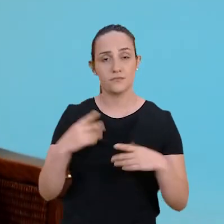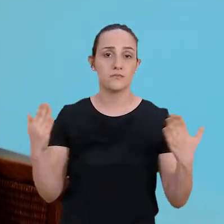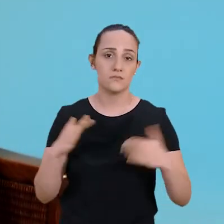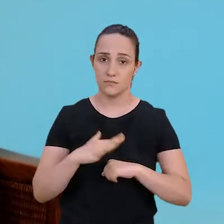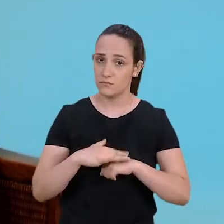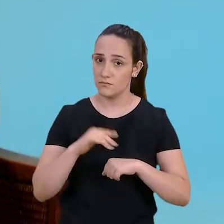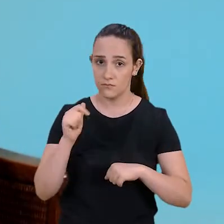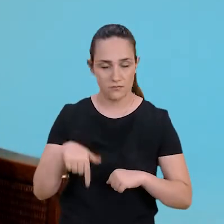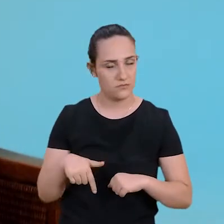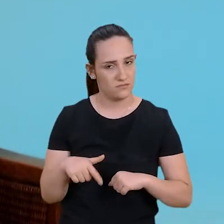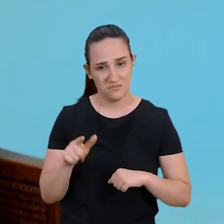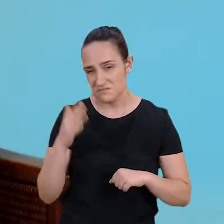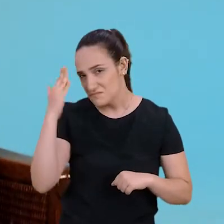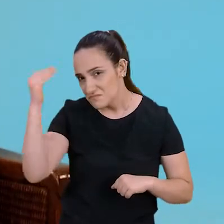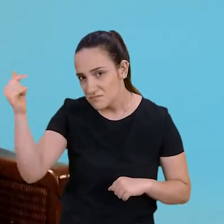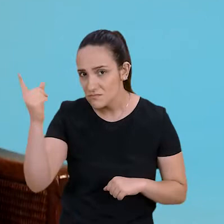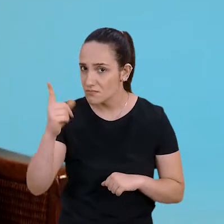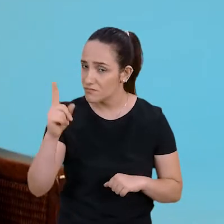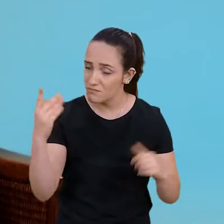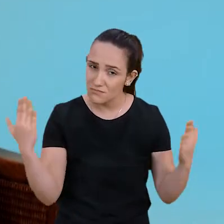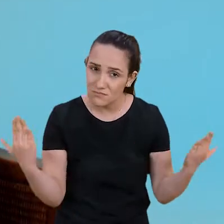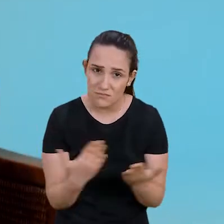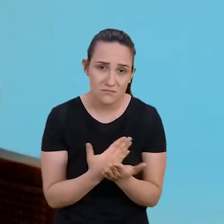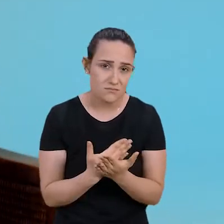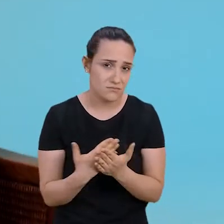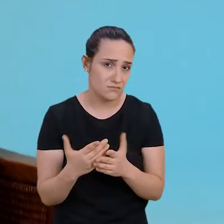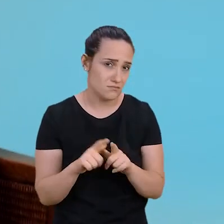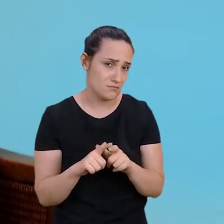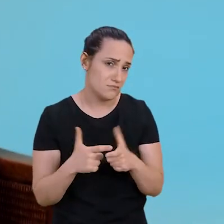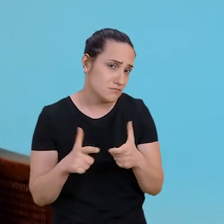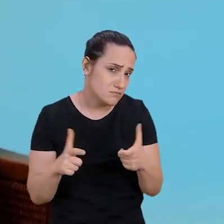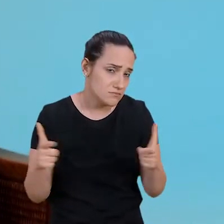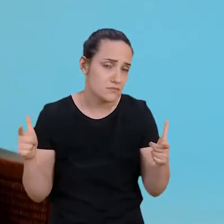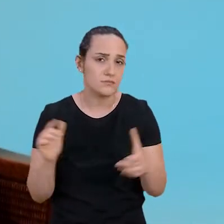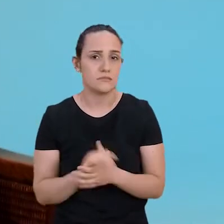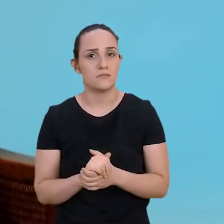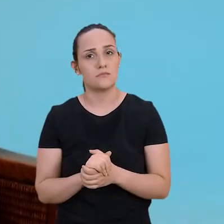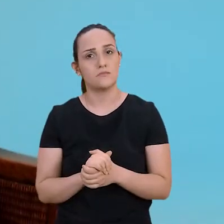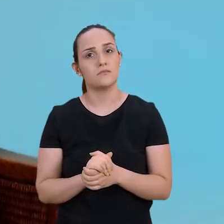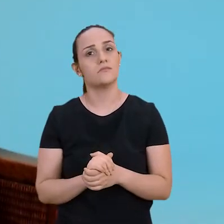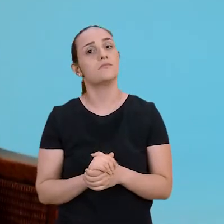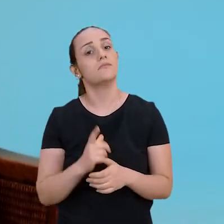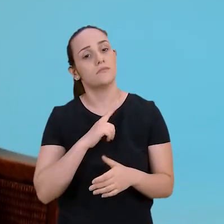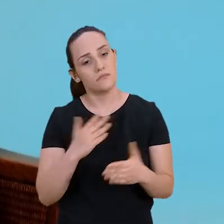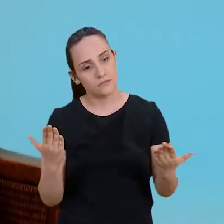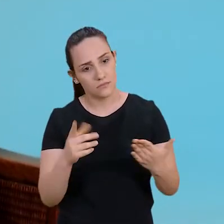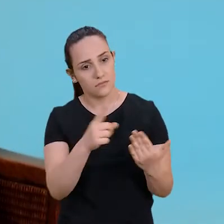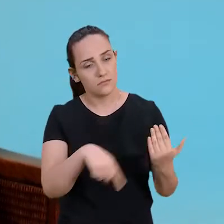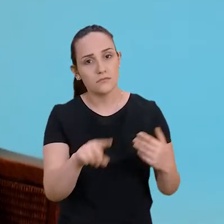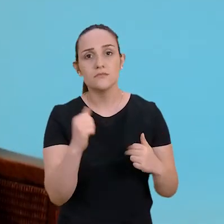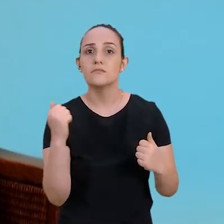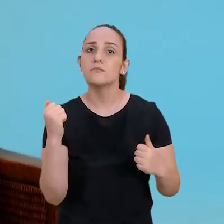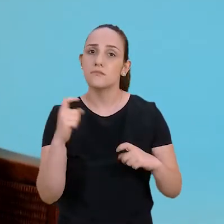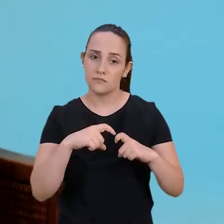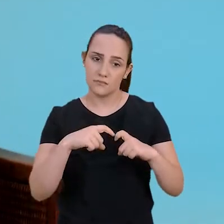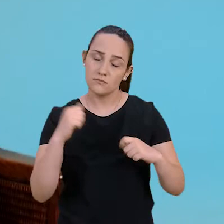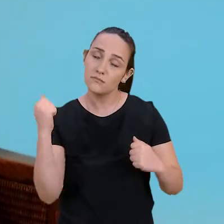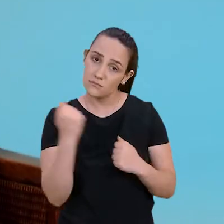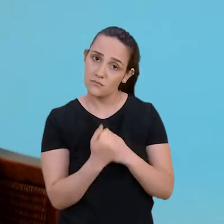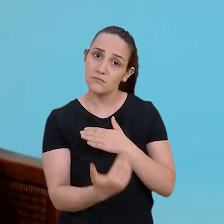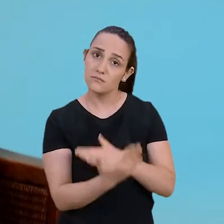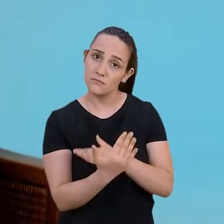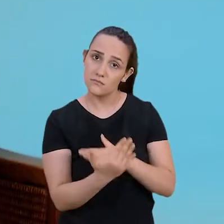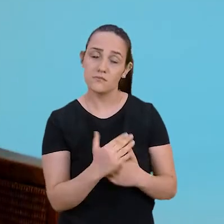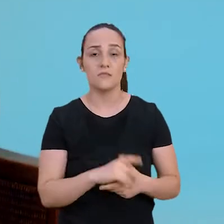conhecida aqui. Agora que está começando. Inclusive, a gente está com os médicos apoiando a gente também nessa causa, que a gente não